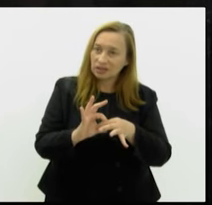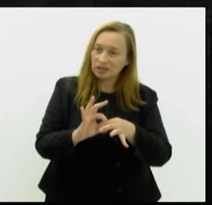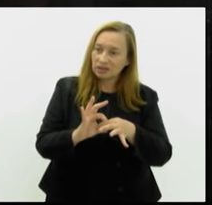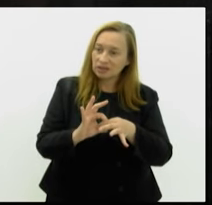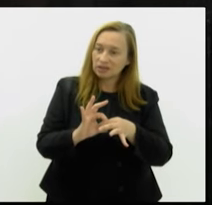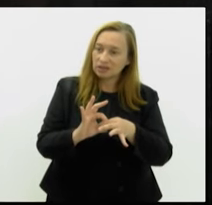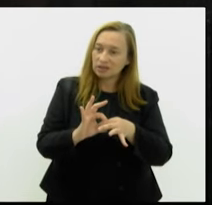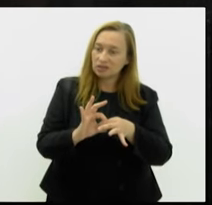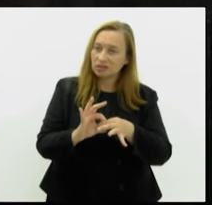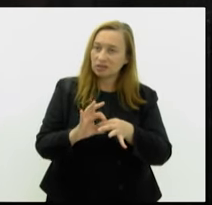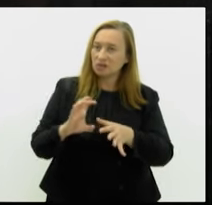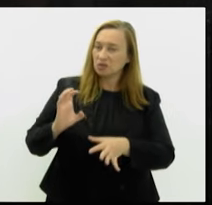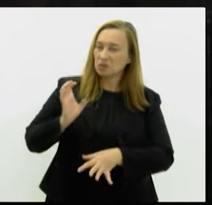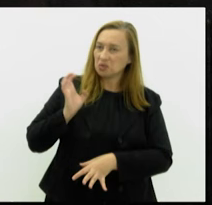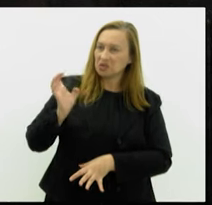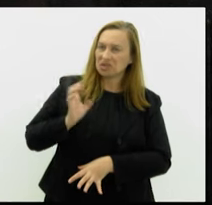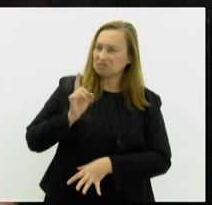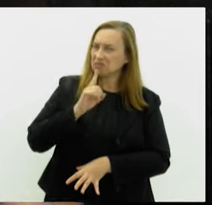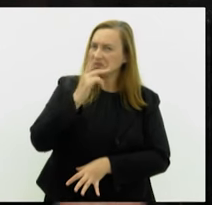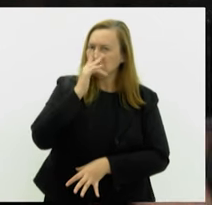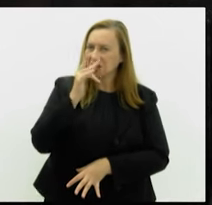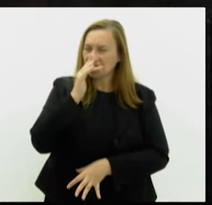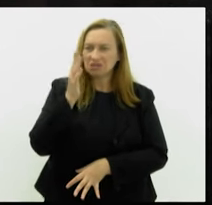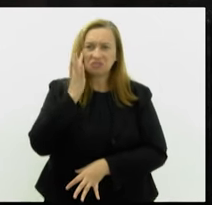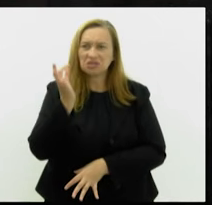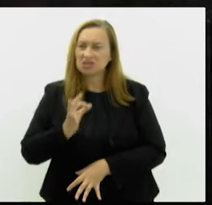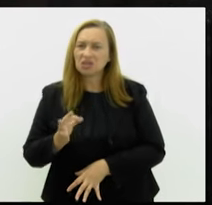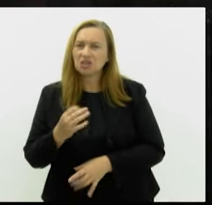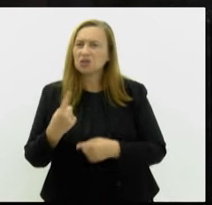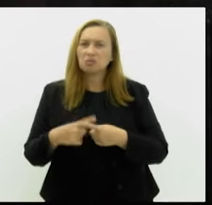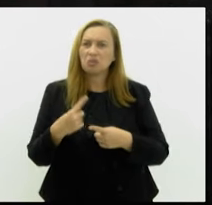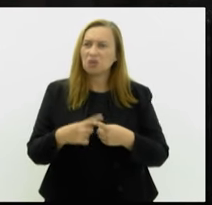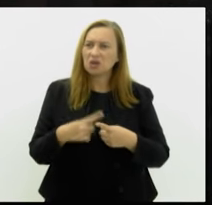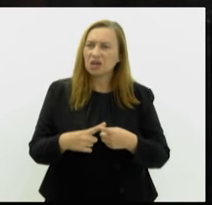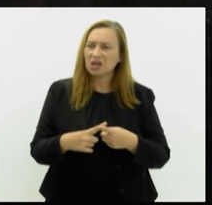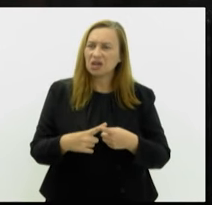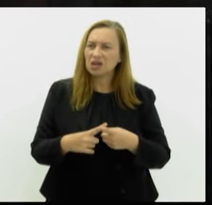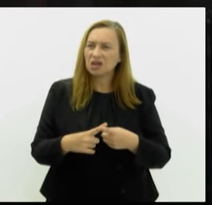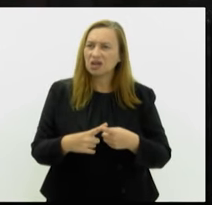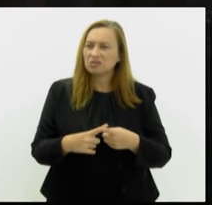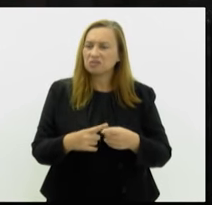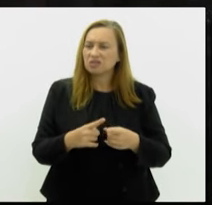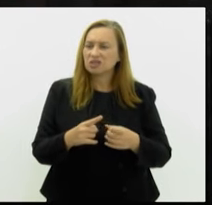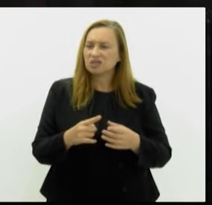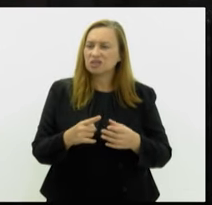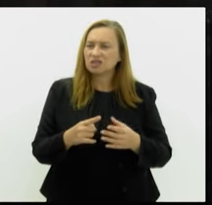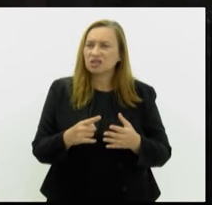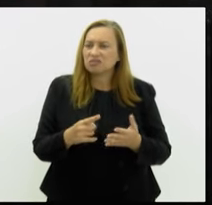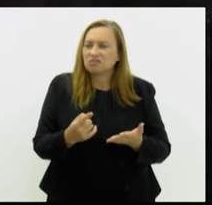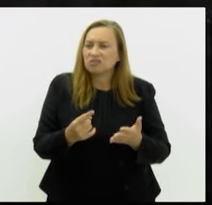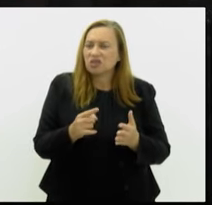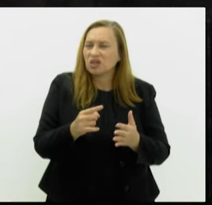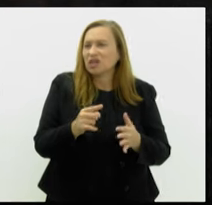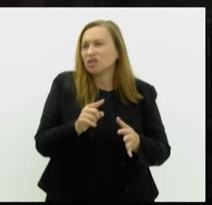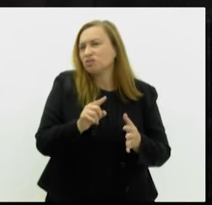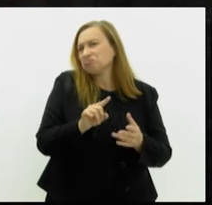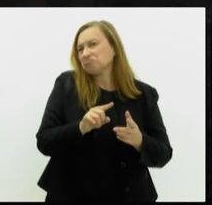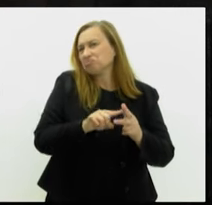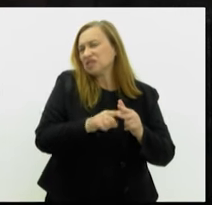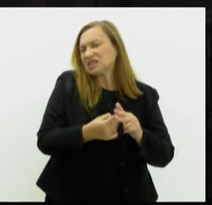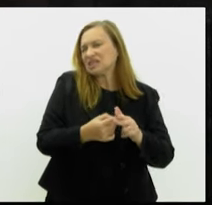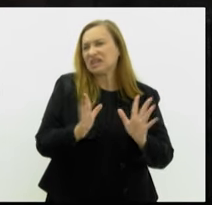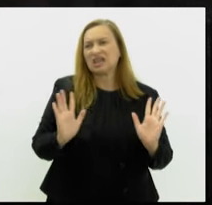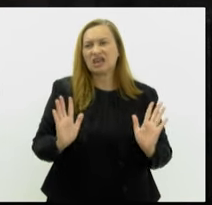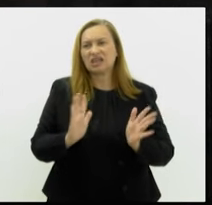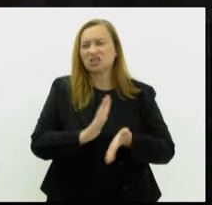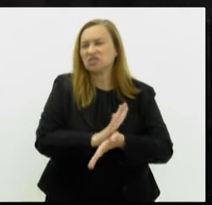para entender por que esse processo discriminatório. Então, estou destacando a emenda